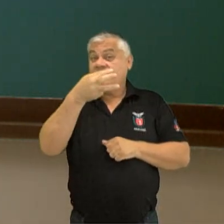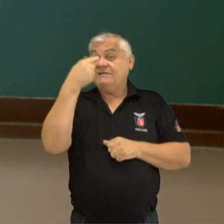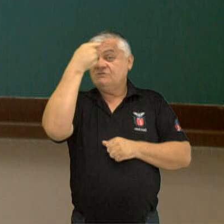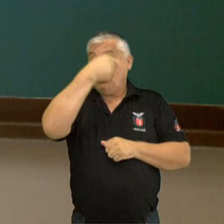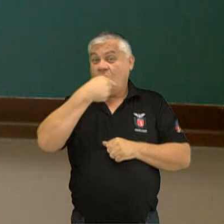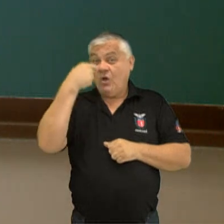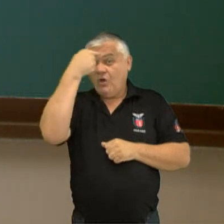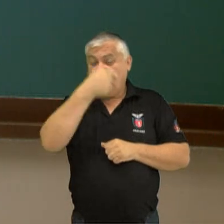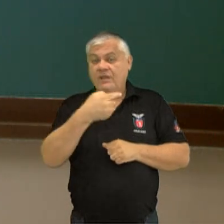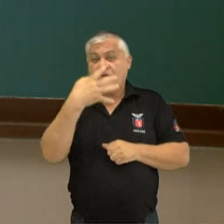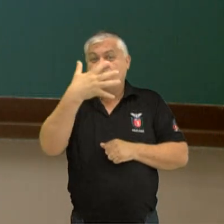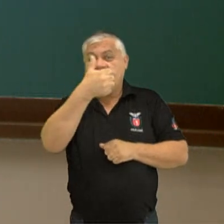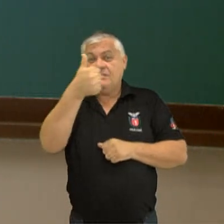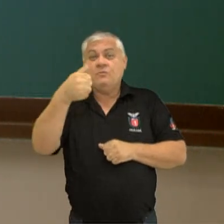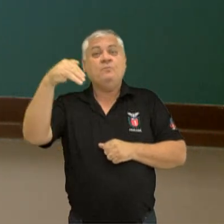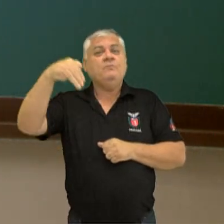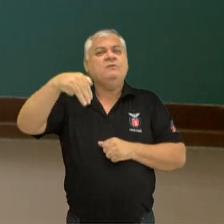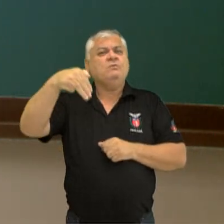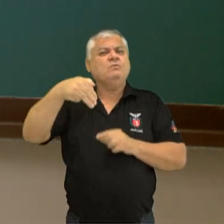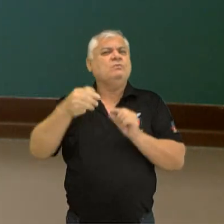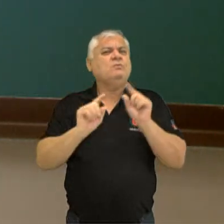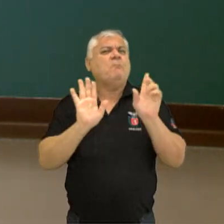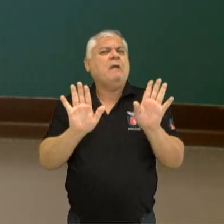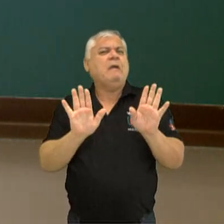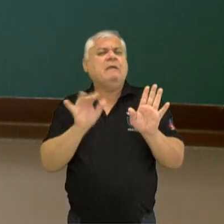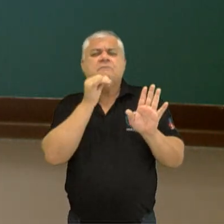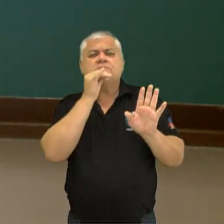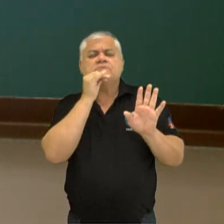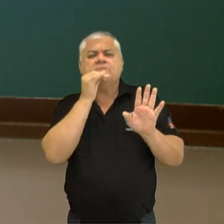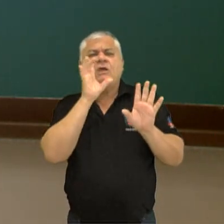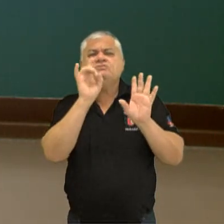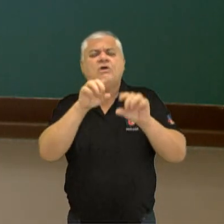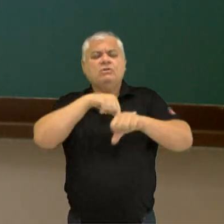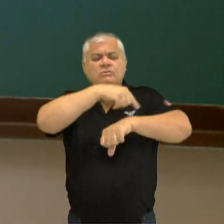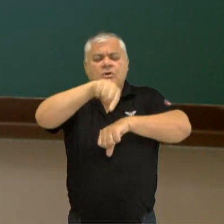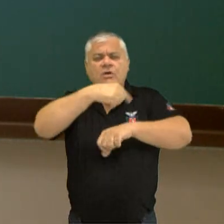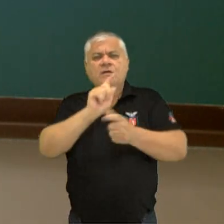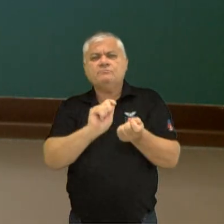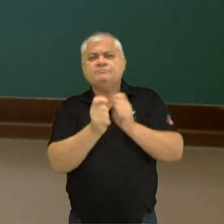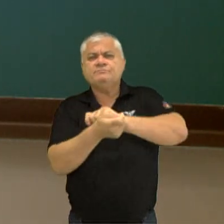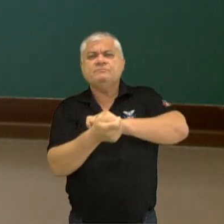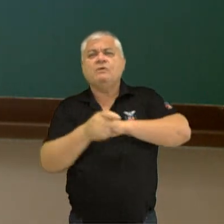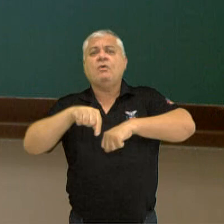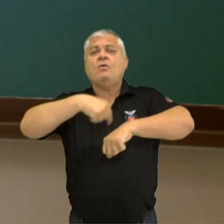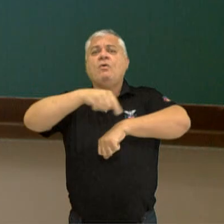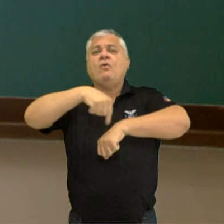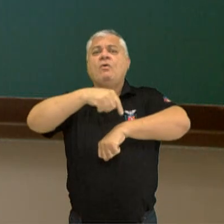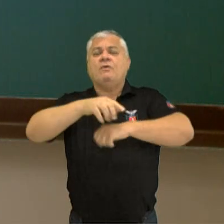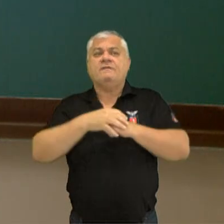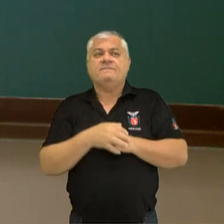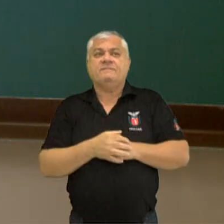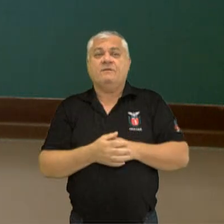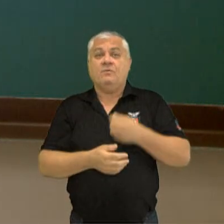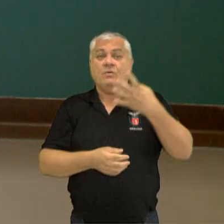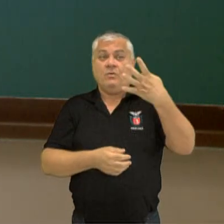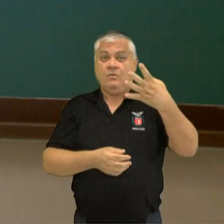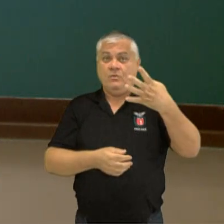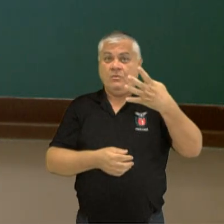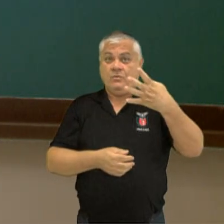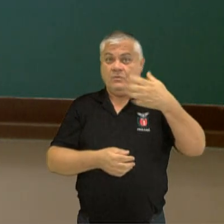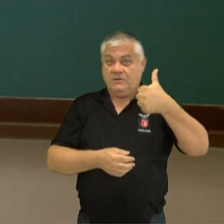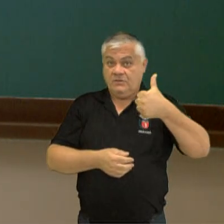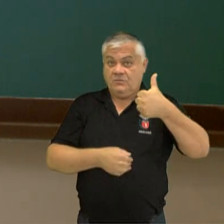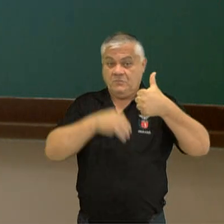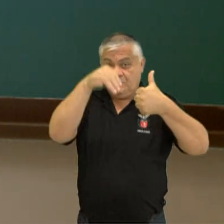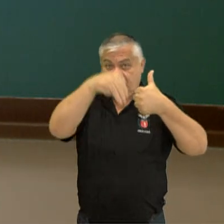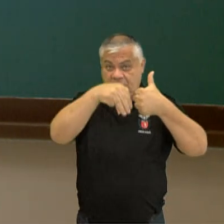horas e 41 minutos. Mas eu quero escrever isso somente em horas. Então, o que eu vou fazer? Eu vou transformar esses 41